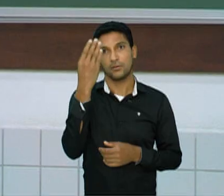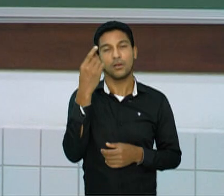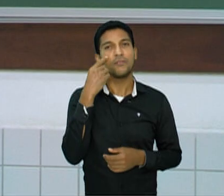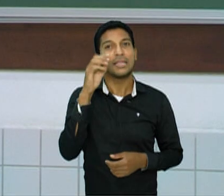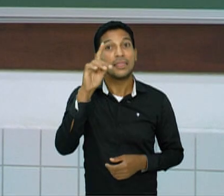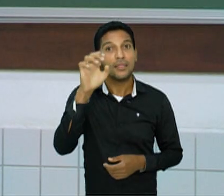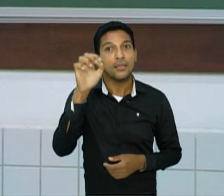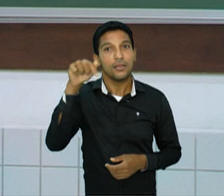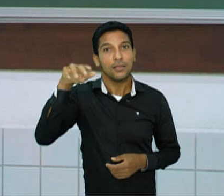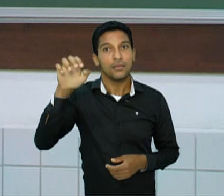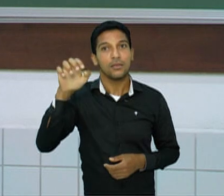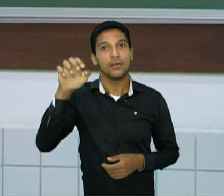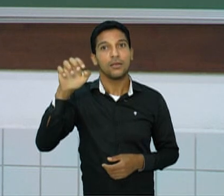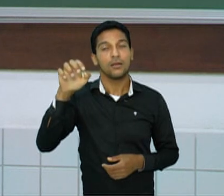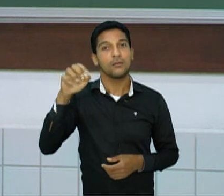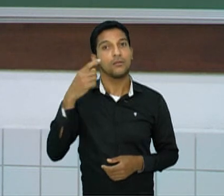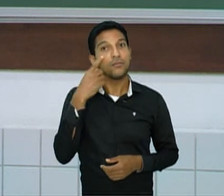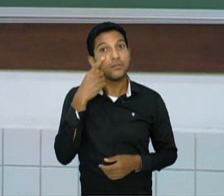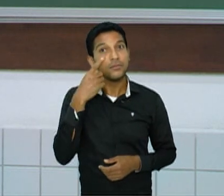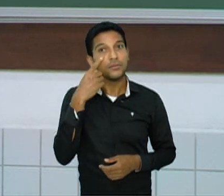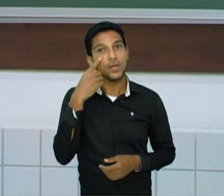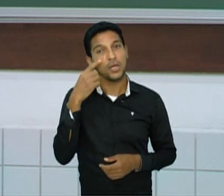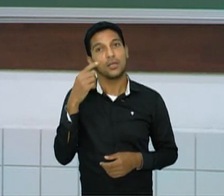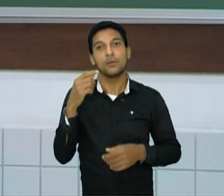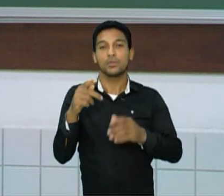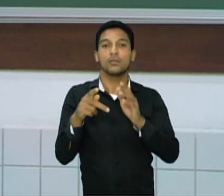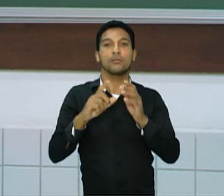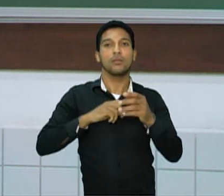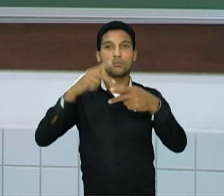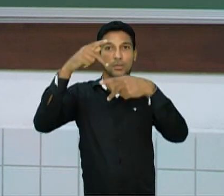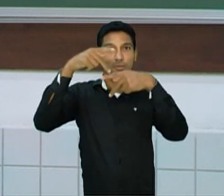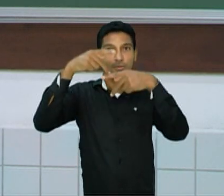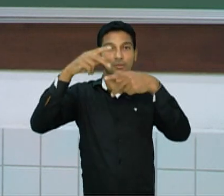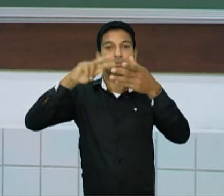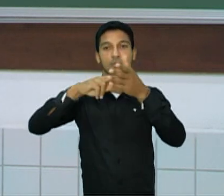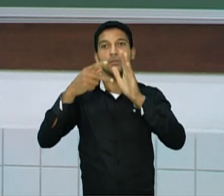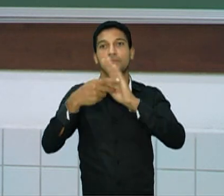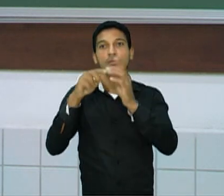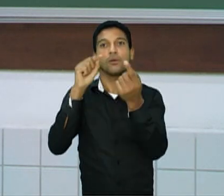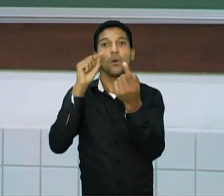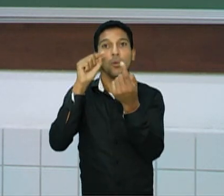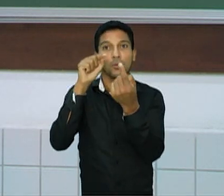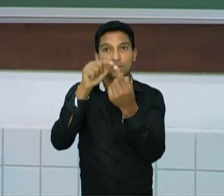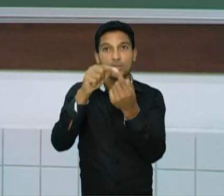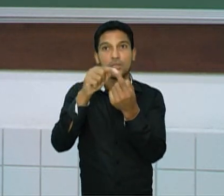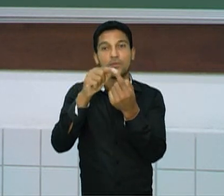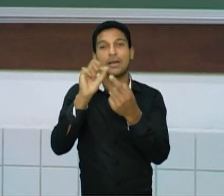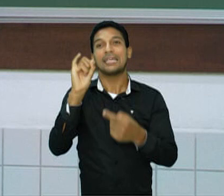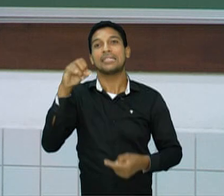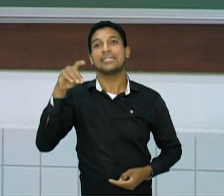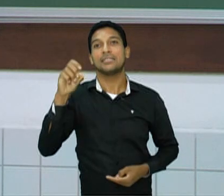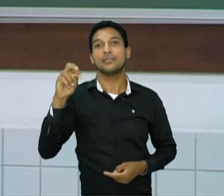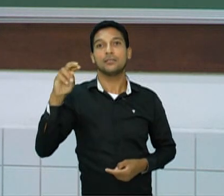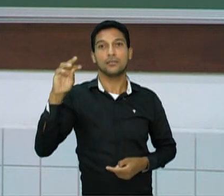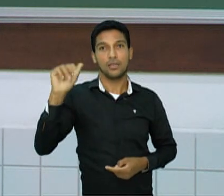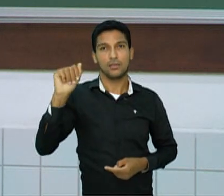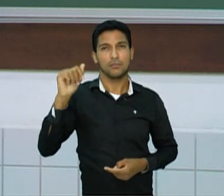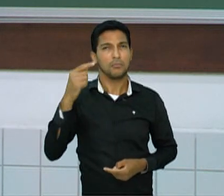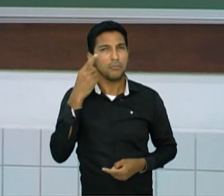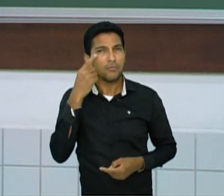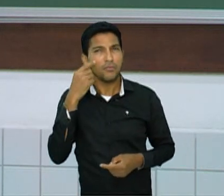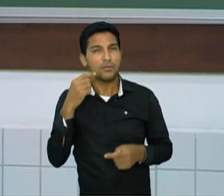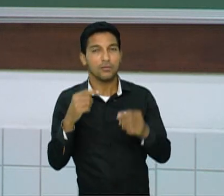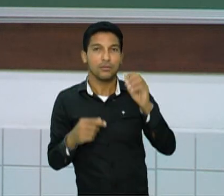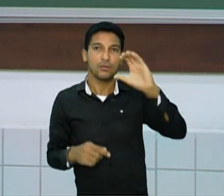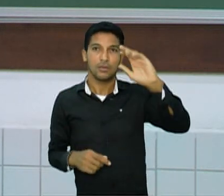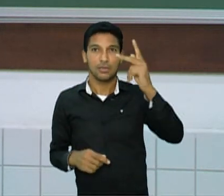tem a preposição, ou é objetiva indireta ou é completiva nominal. Chances é verbo ou é substantivo? Ah, é um